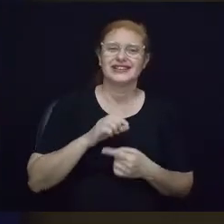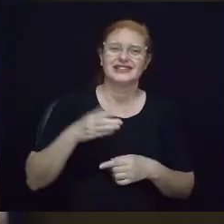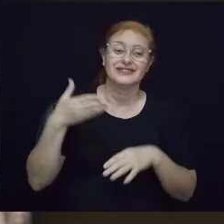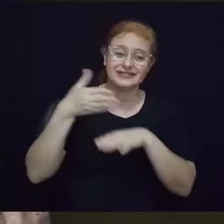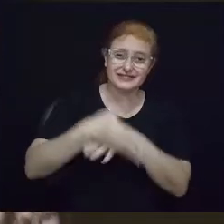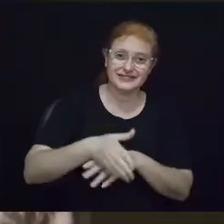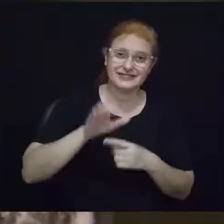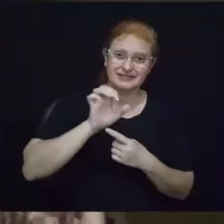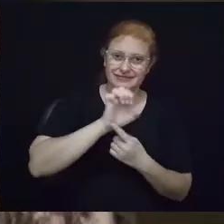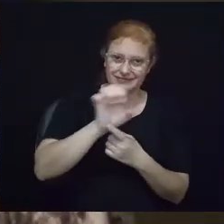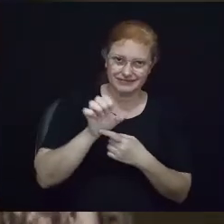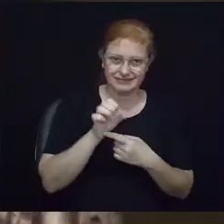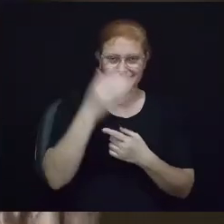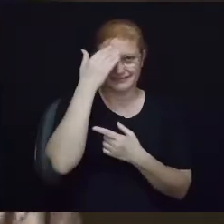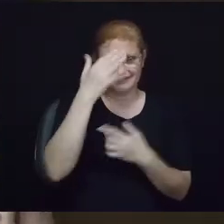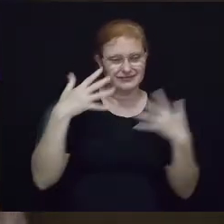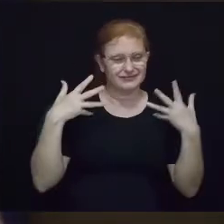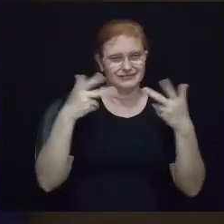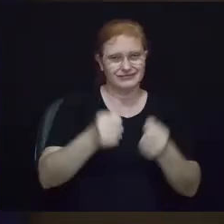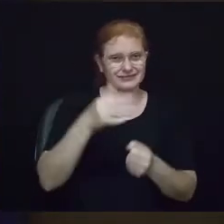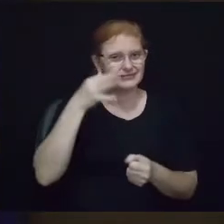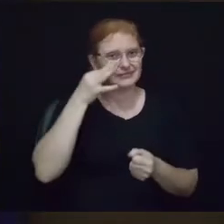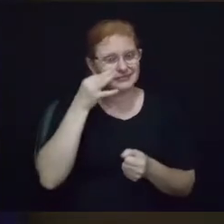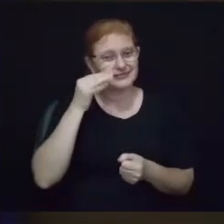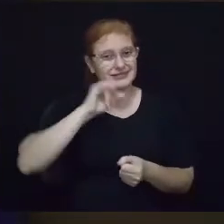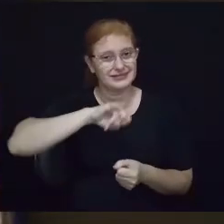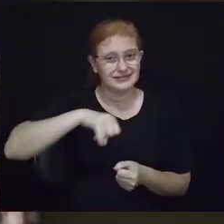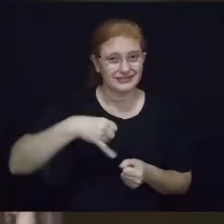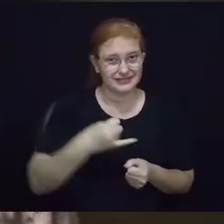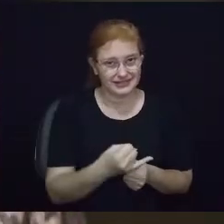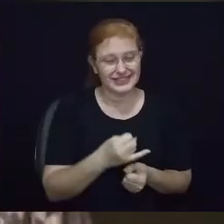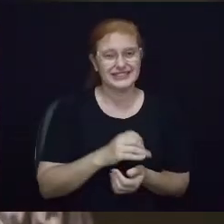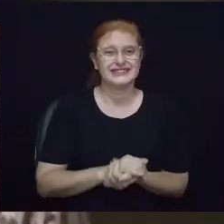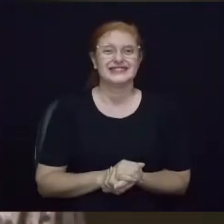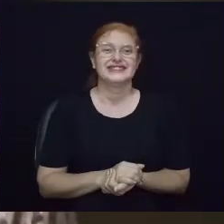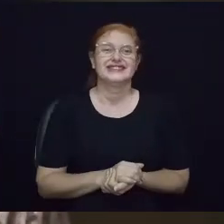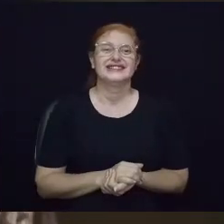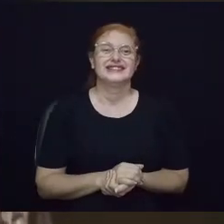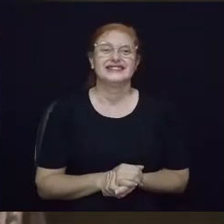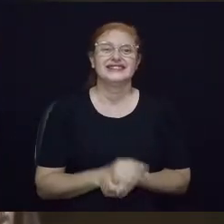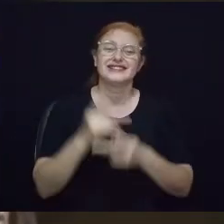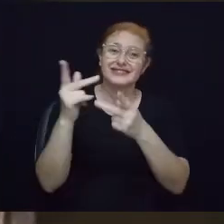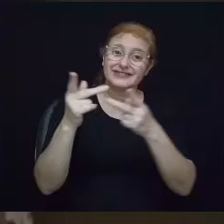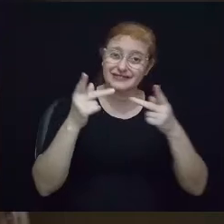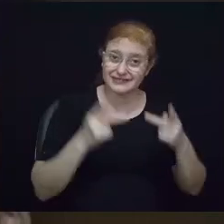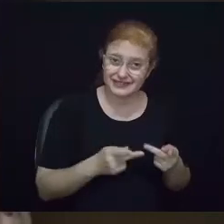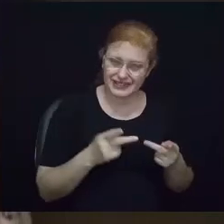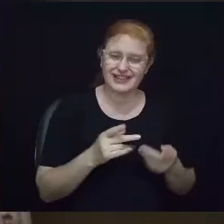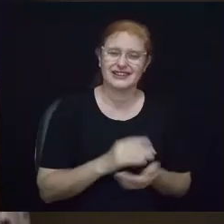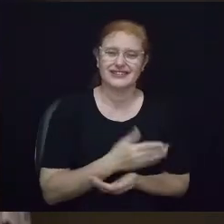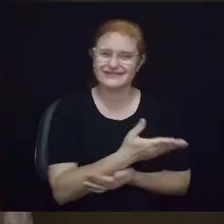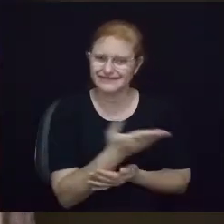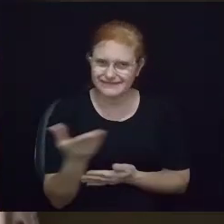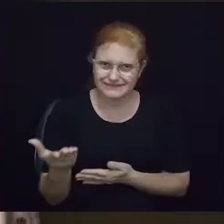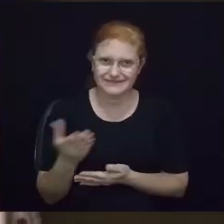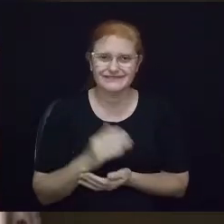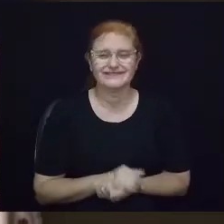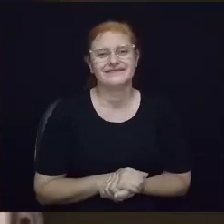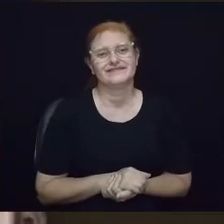Então, agradeço a presença de todos novamente e aproveito e faço esse gancho, então, do convite da visita,